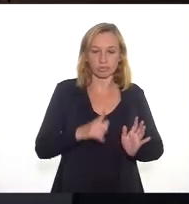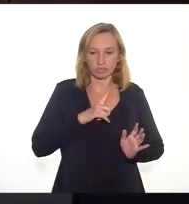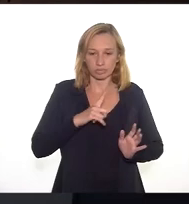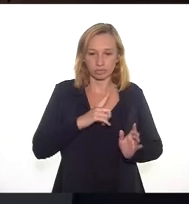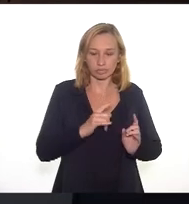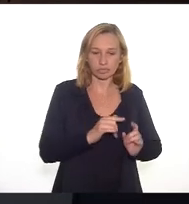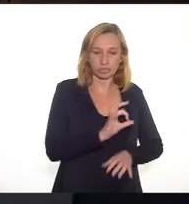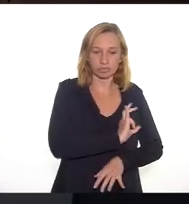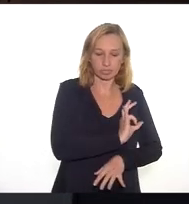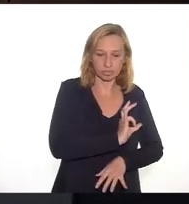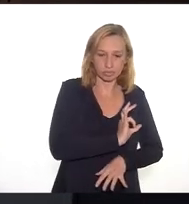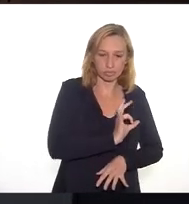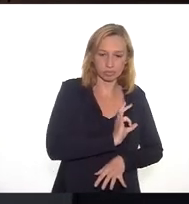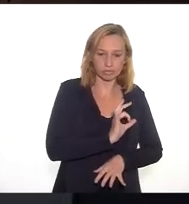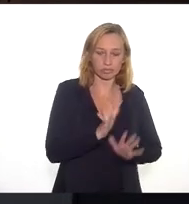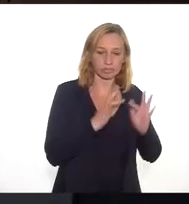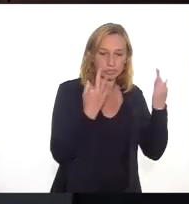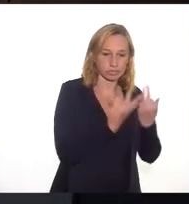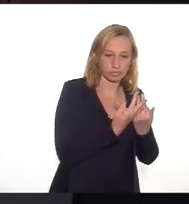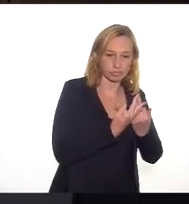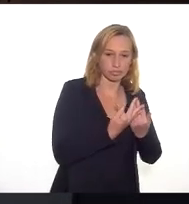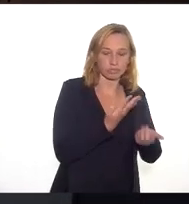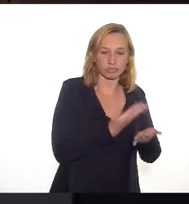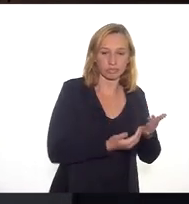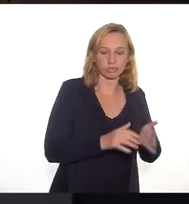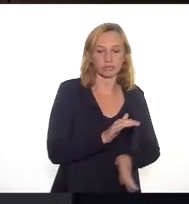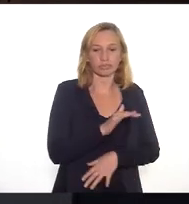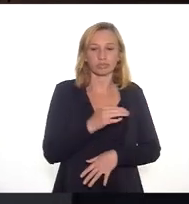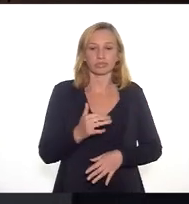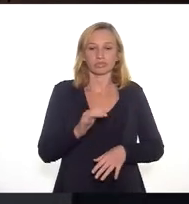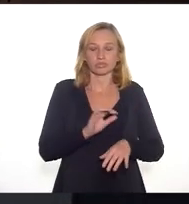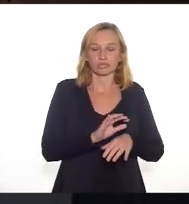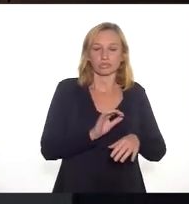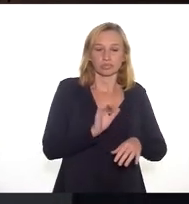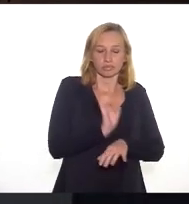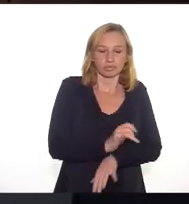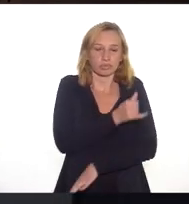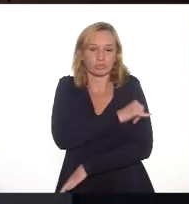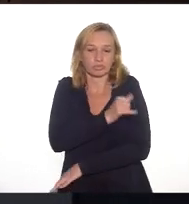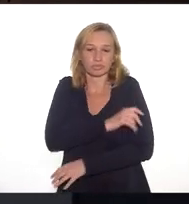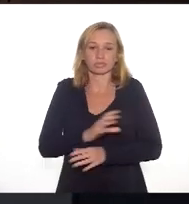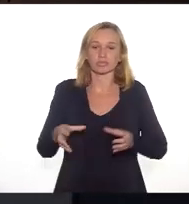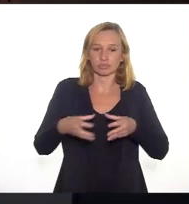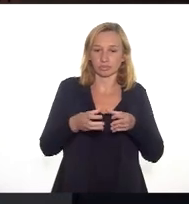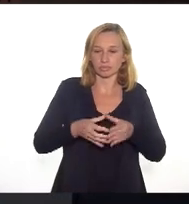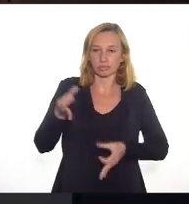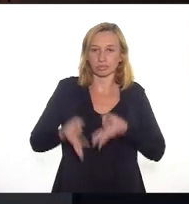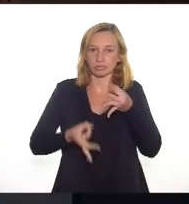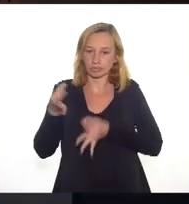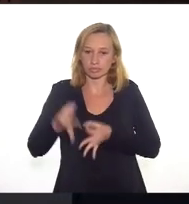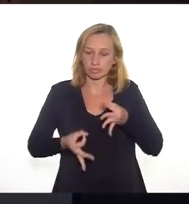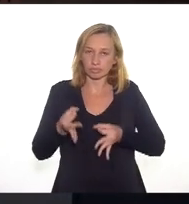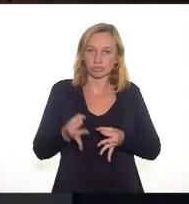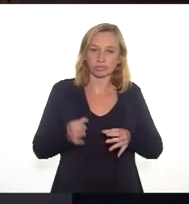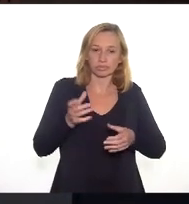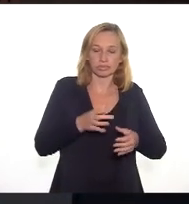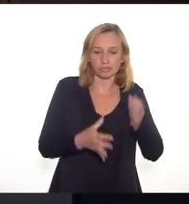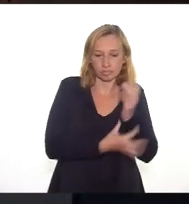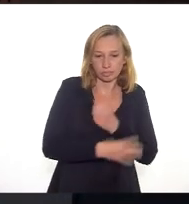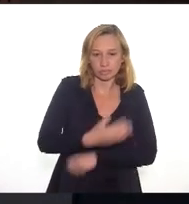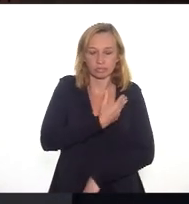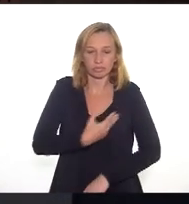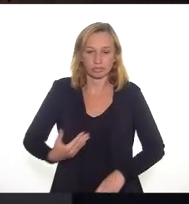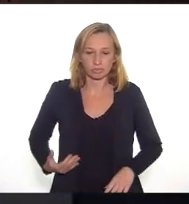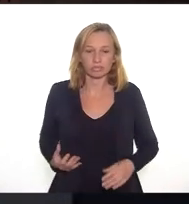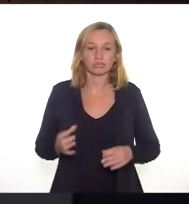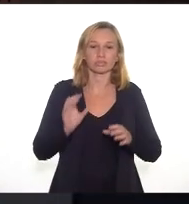militares falecidos em ações de segurança pública no âmbito do Estado do Rio de Janeiro. Pendente de pareceres da Comissão de Constituição e Justiça, de Segurança Pública e Assunto de